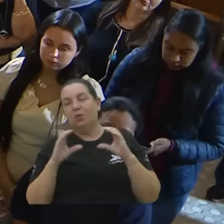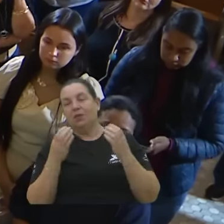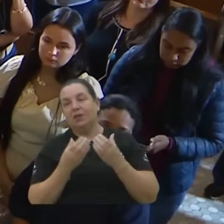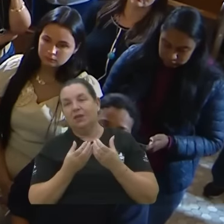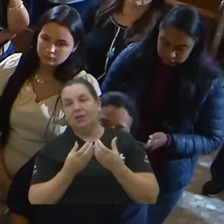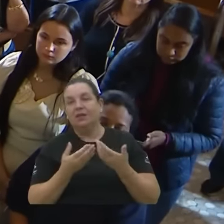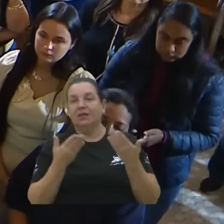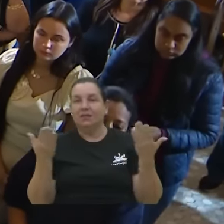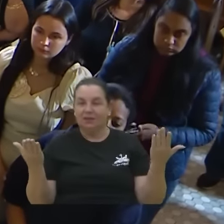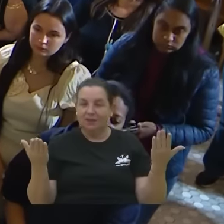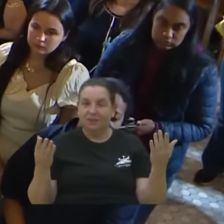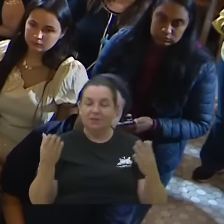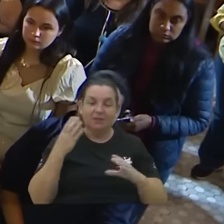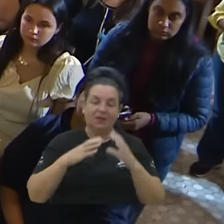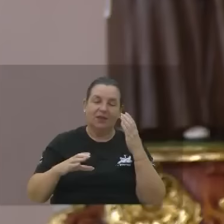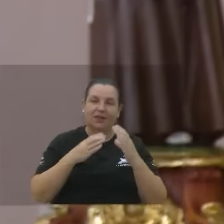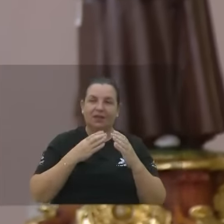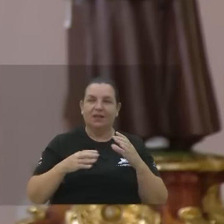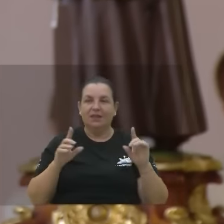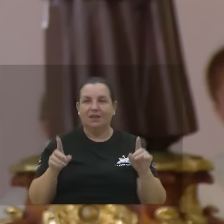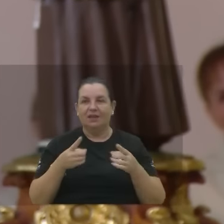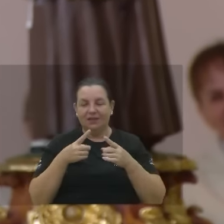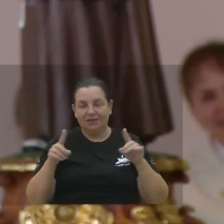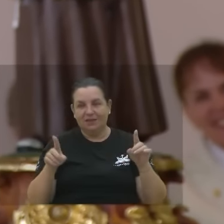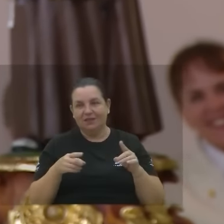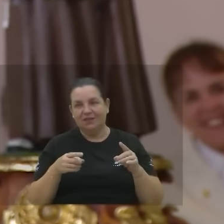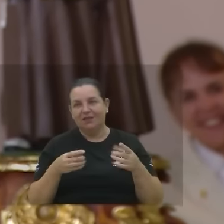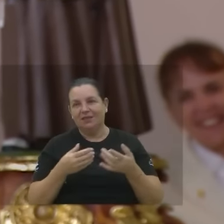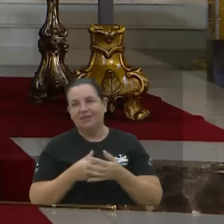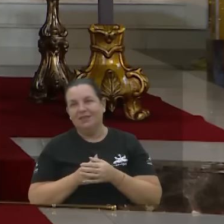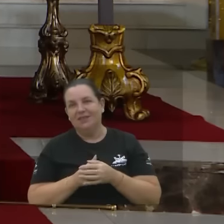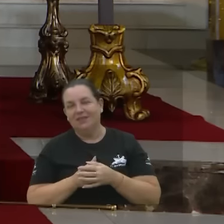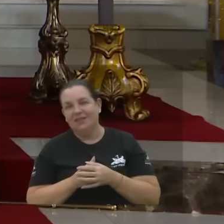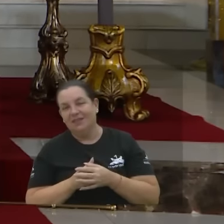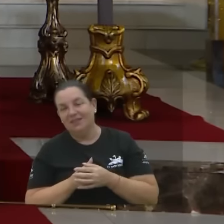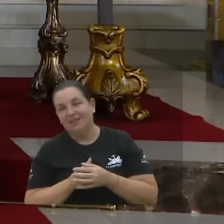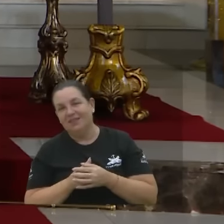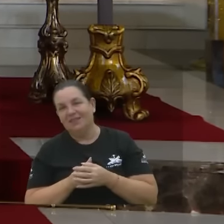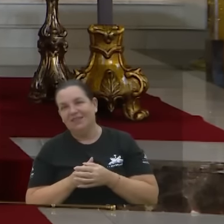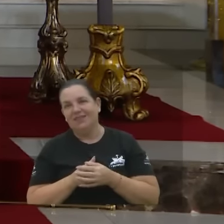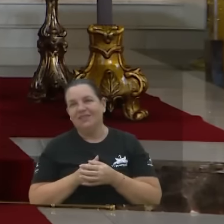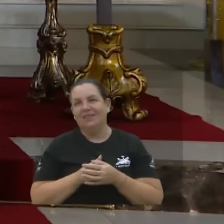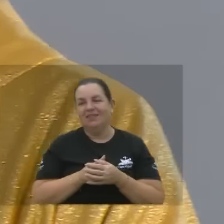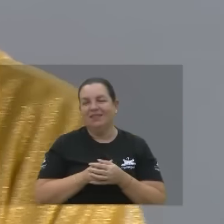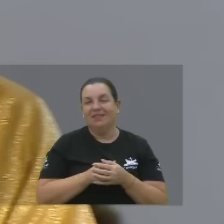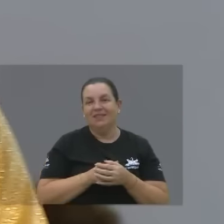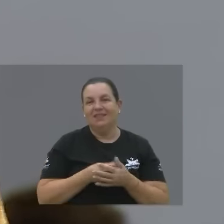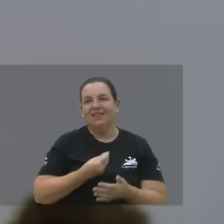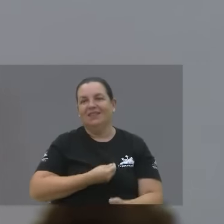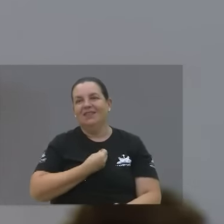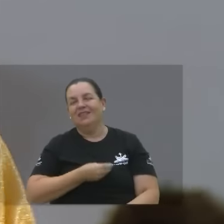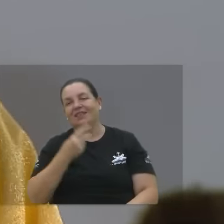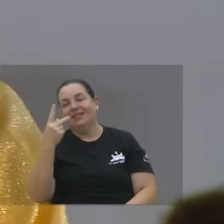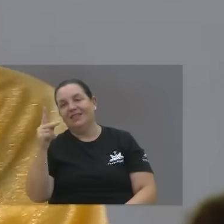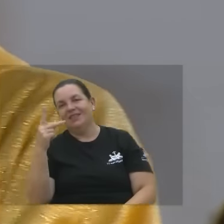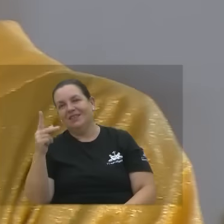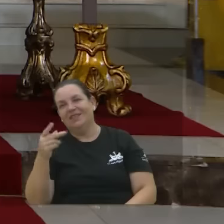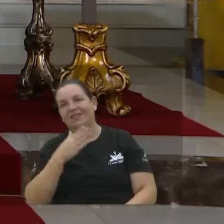esse santuário, cante mais uma vez essa singela homenagem que eu compus com muito carinho para a sua vida, meu amigo Reginaldo.